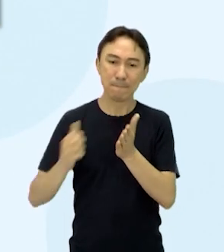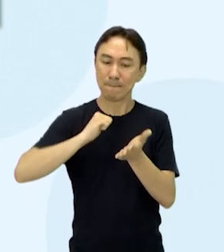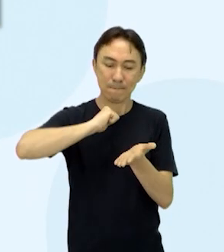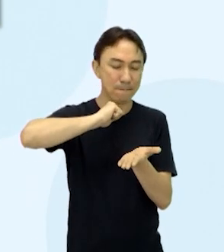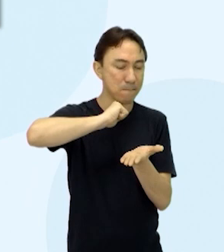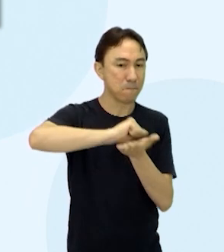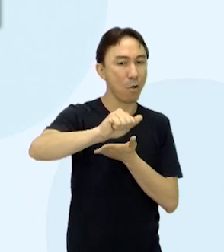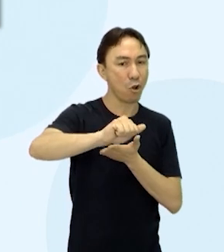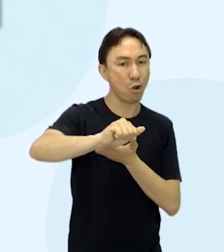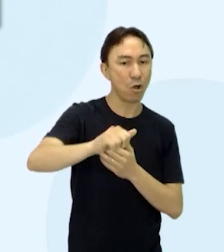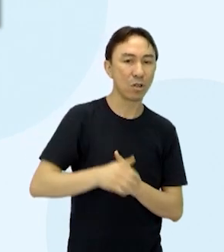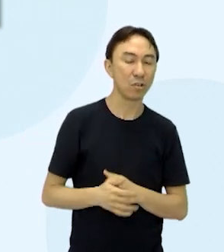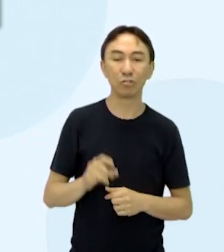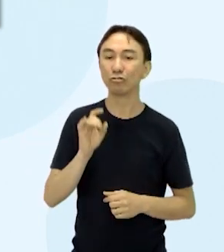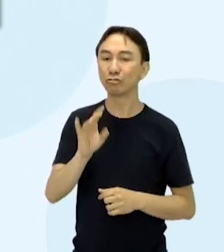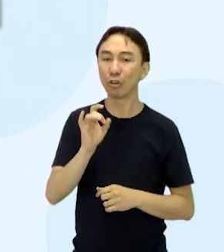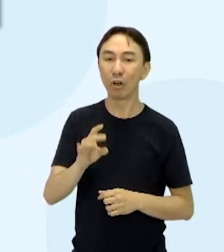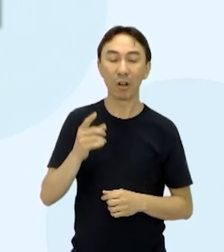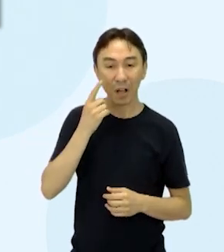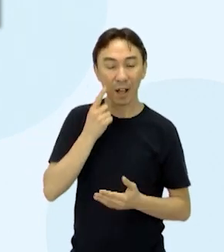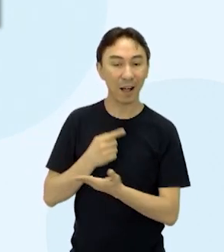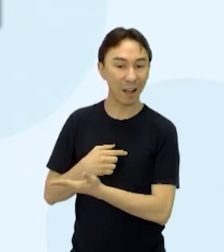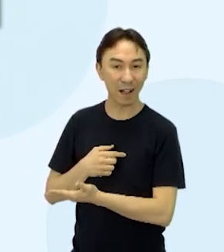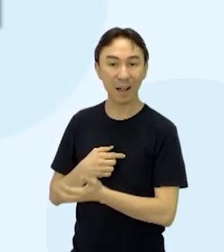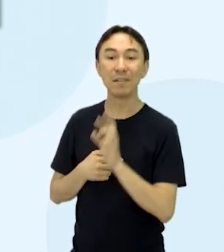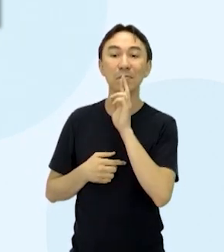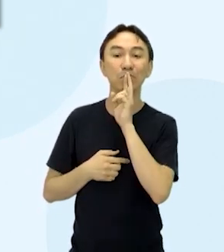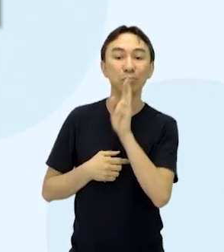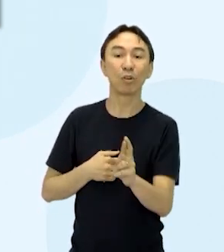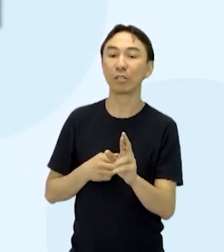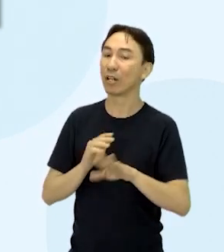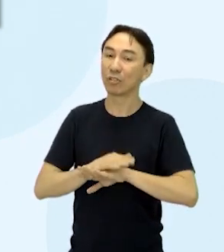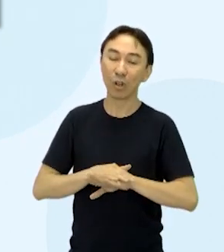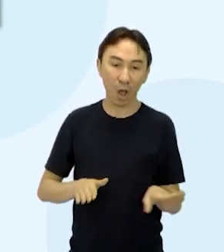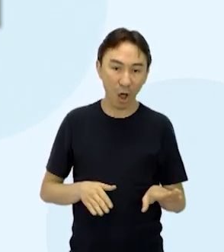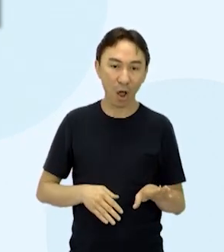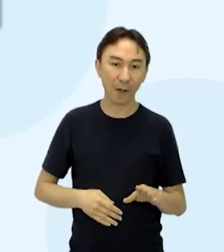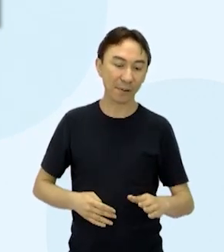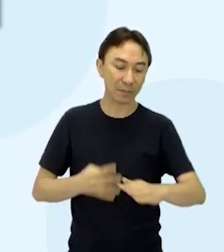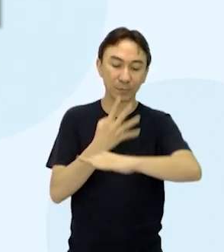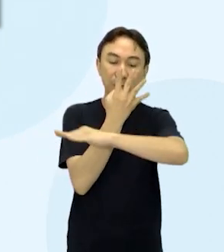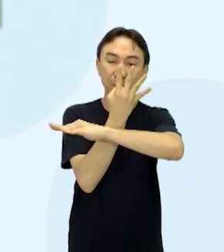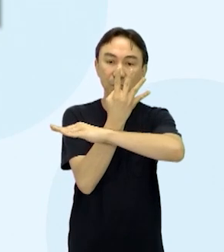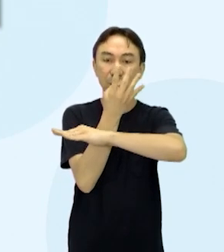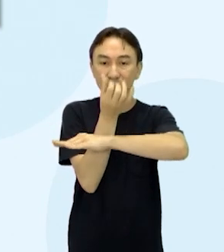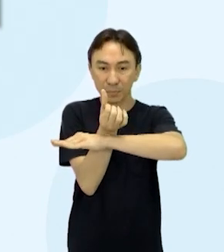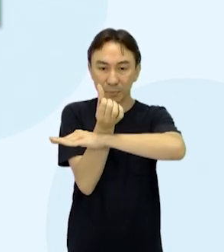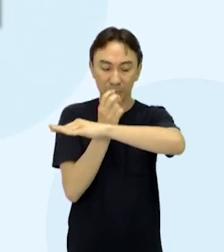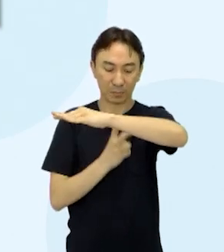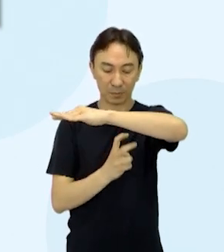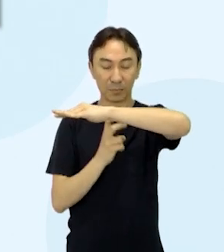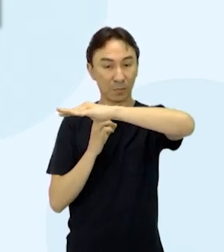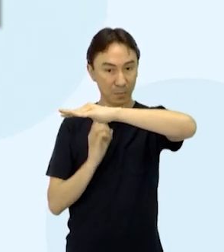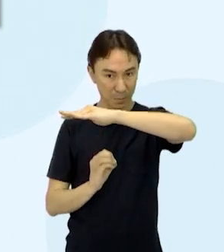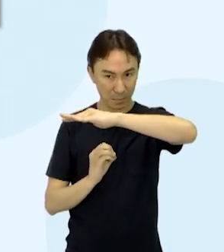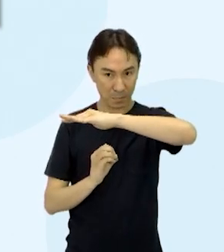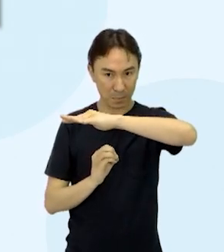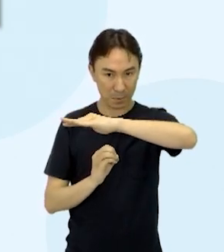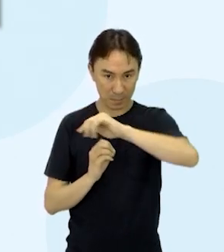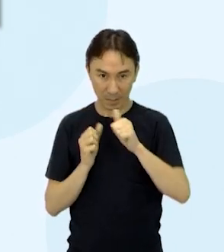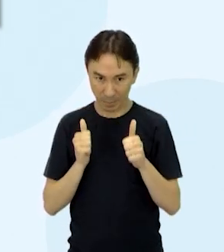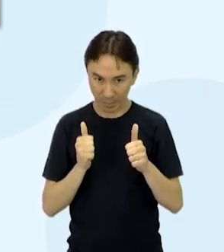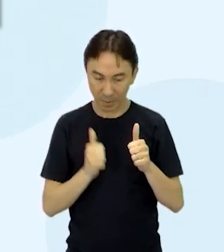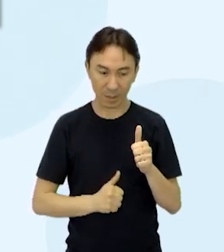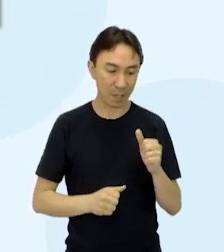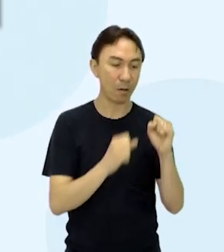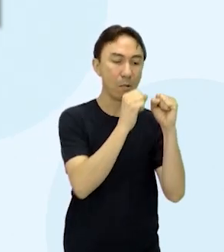ó. Deixei só a fraçãozinha, que é o resultado aí, Vivi. Da soma, né, do industrial com agrícola,